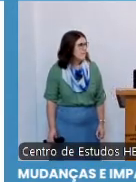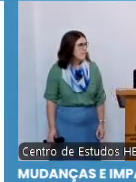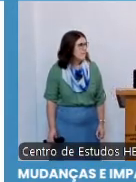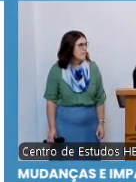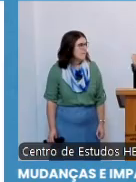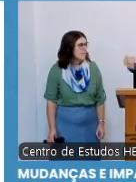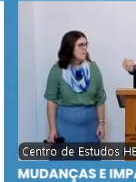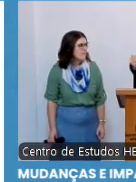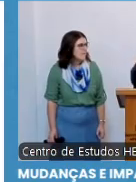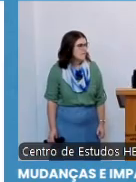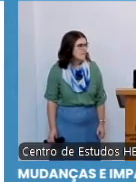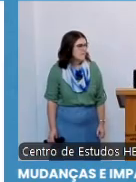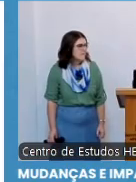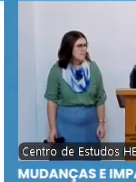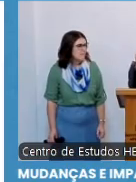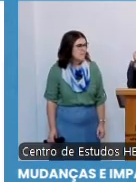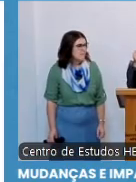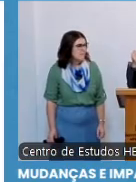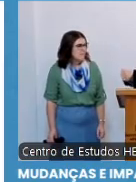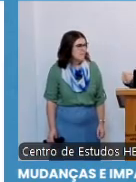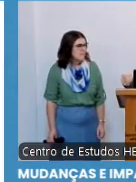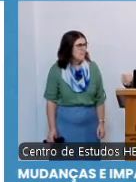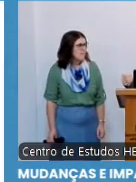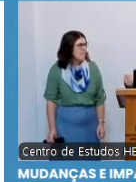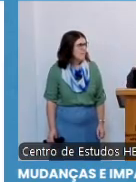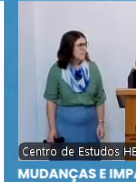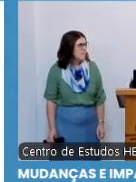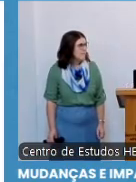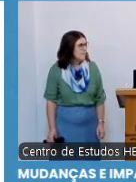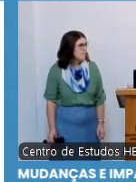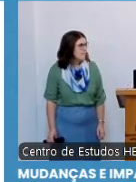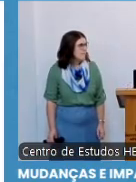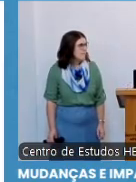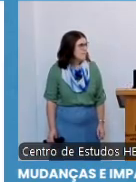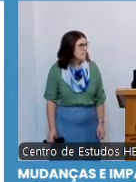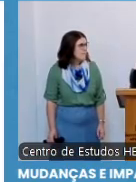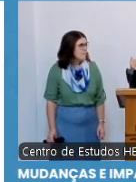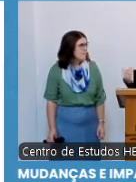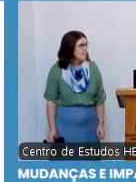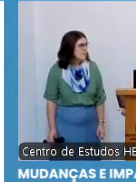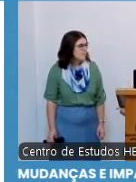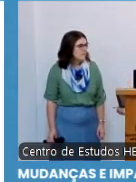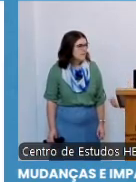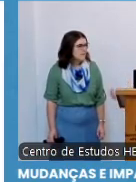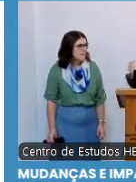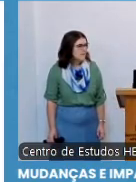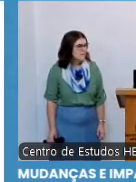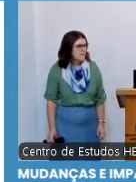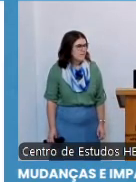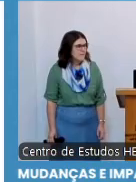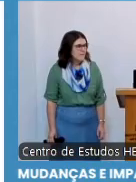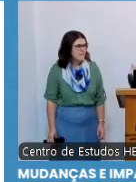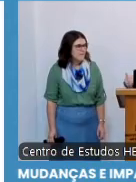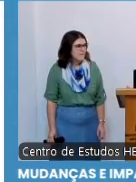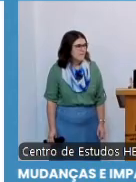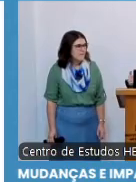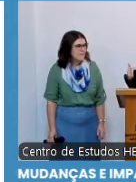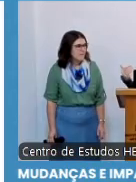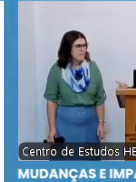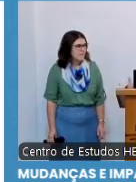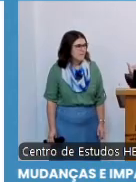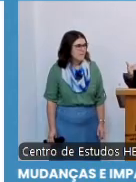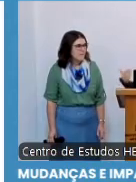uma última ação de tentarmos reduzir dano, e não foi conseguido. E aí, a Fernanda Ginegri, cito, o